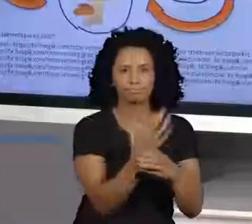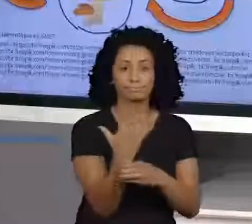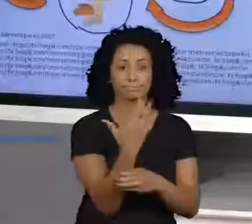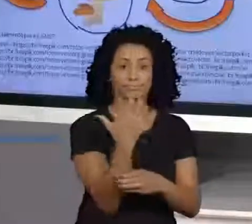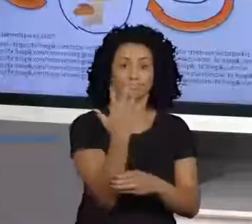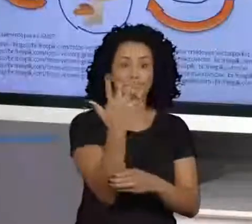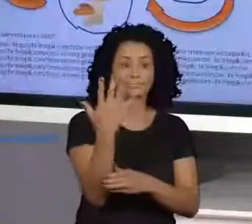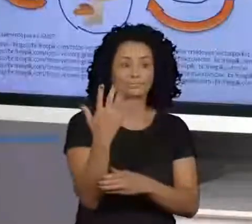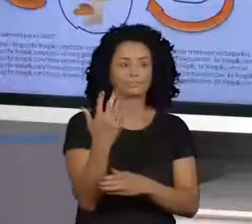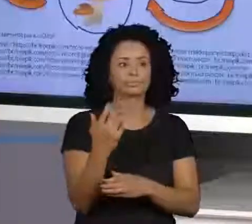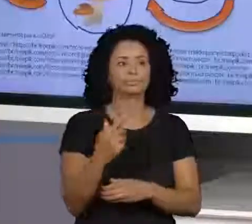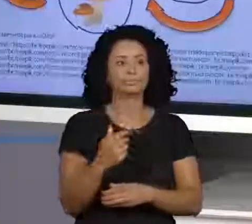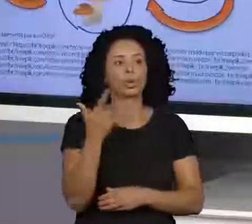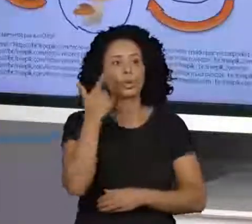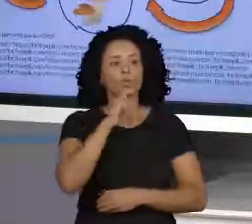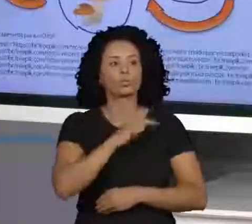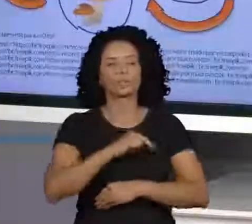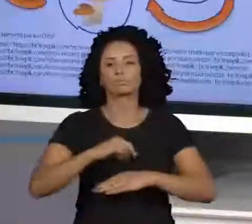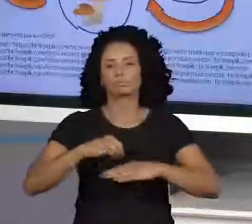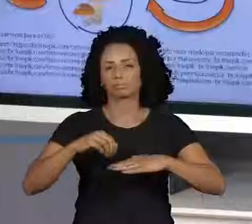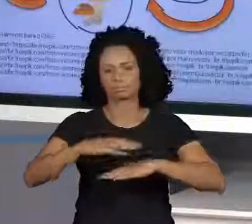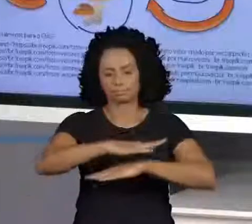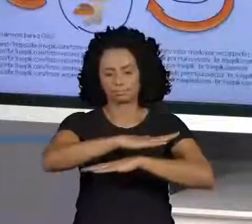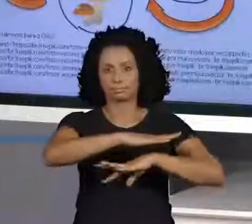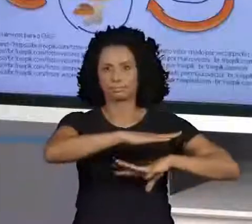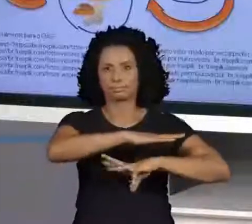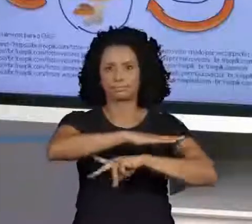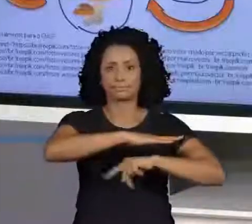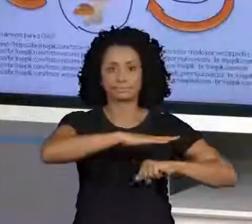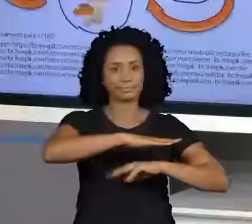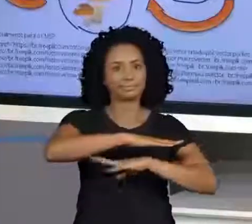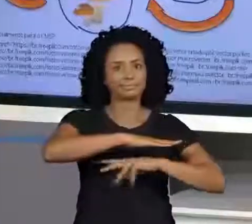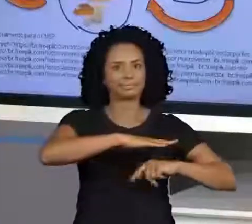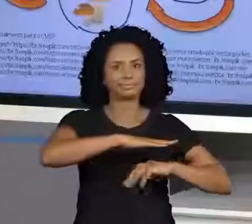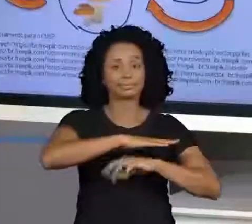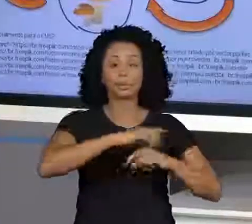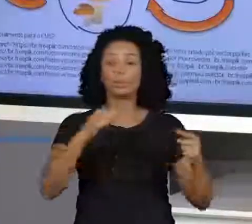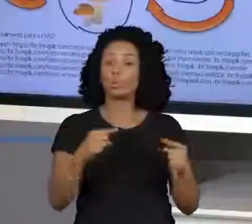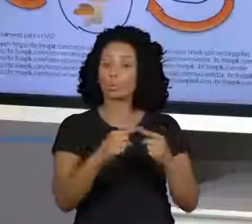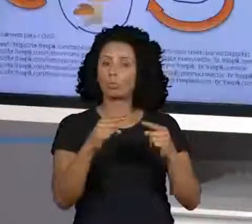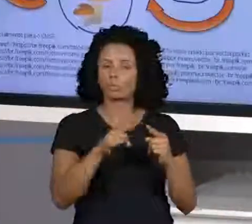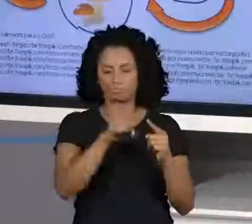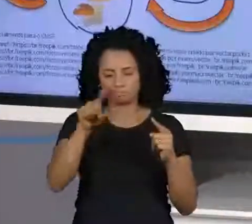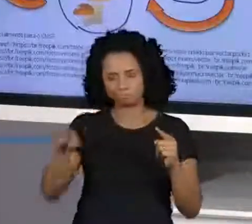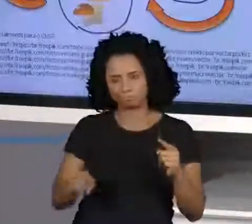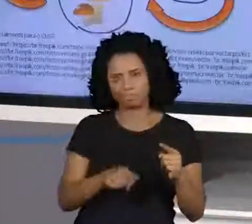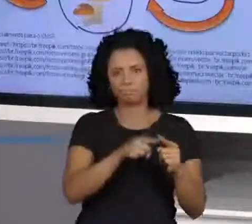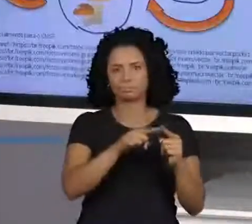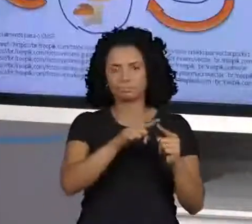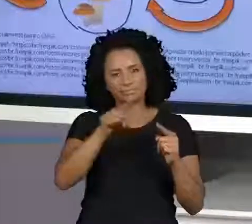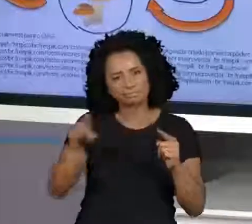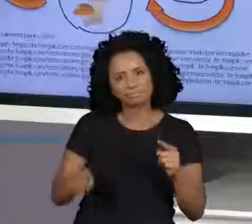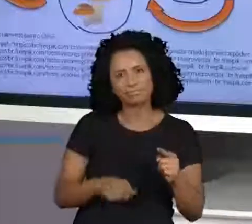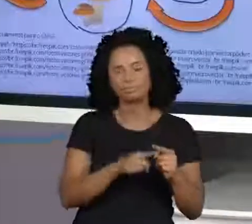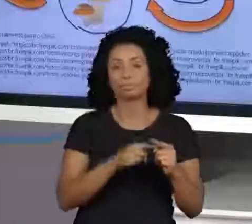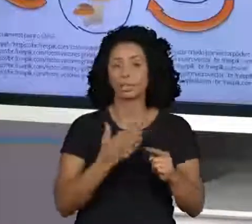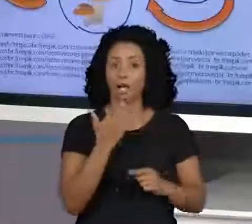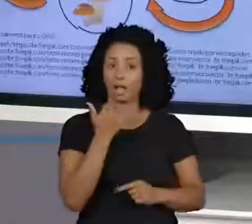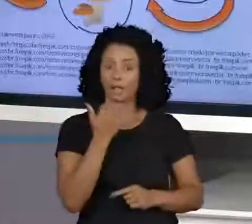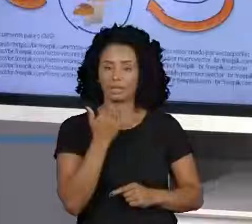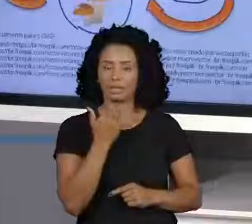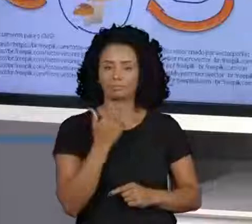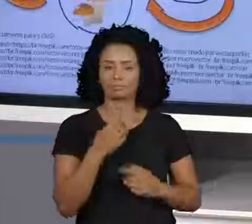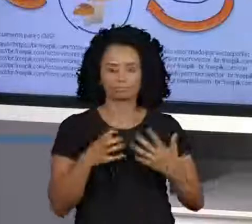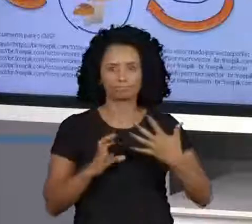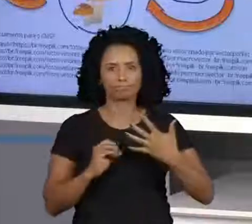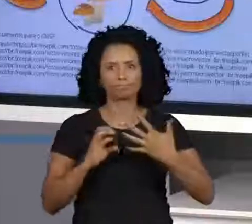continua, é um ciclo, tá bom? Então, a gente vai conversar sobre cadeia alimentar hoje. E para isso eu trouxe um texto aqui